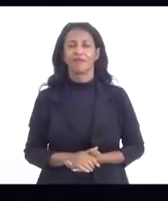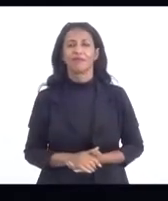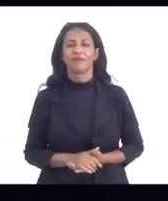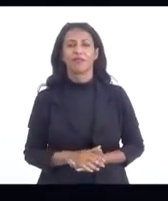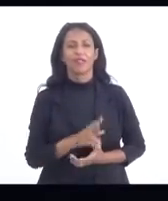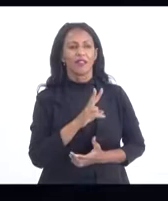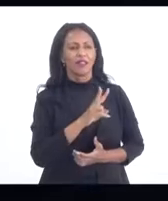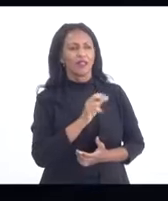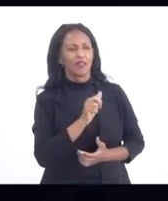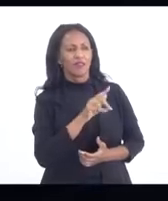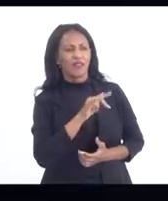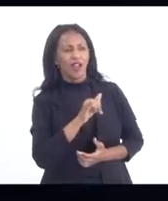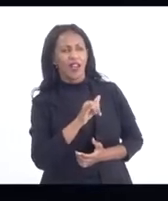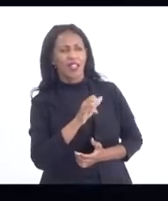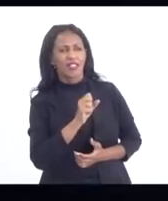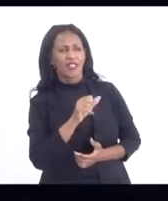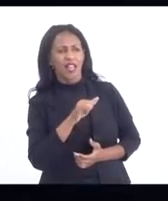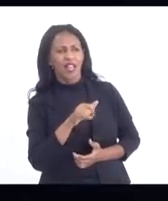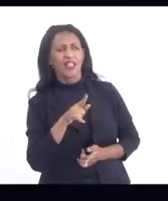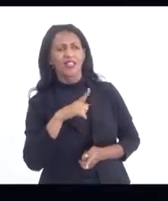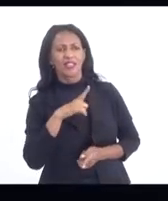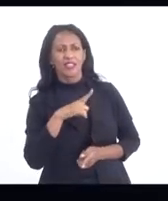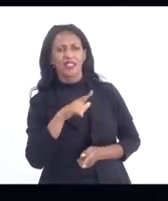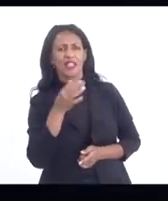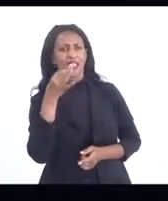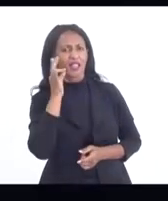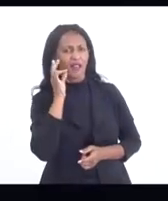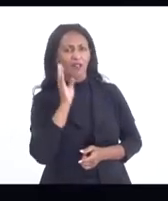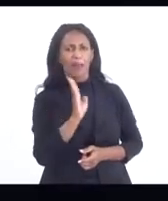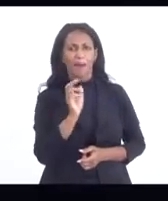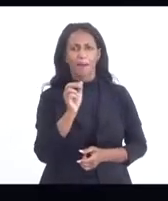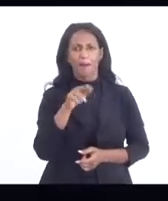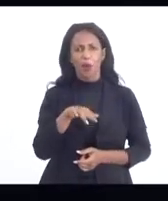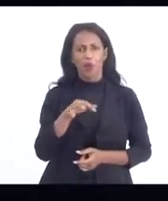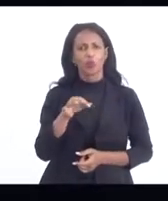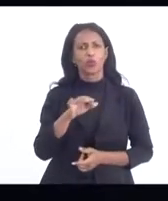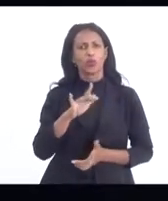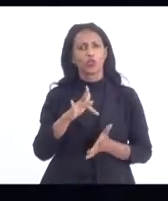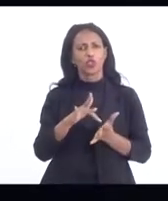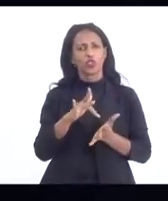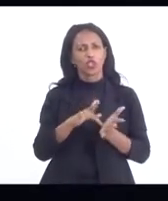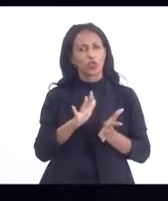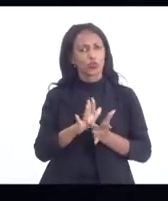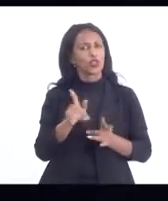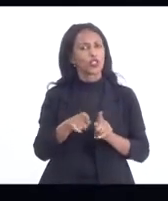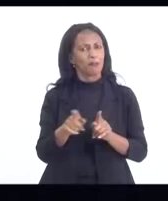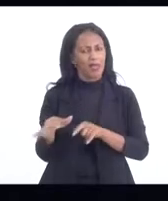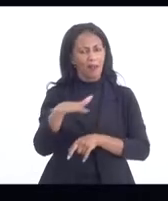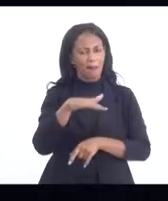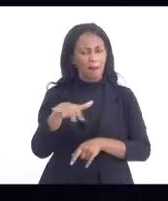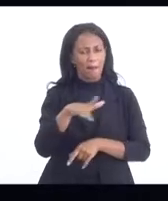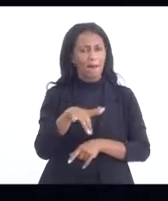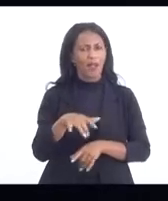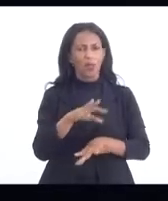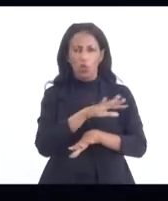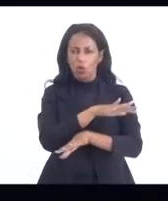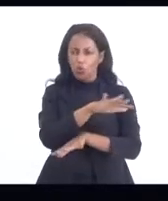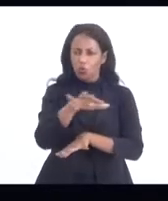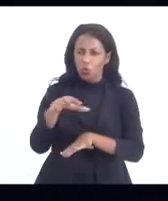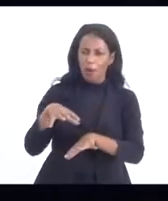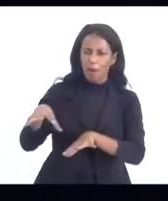Varriçai tem café de qualidade também. Bom Jesus tem uma boa produção de café. Juntos, o Noroeste